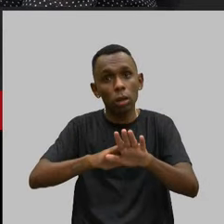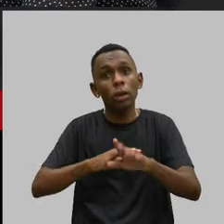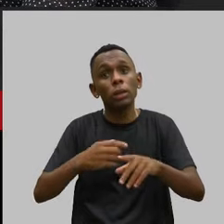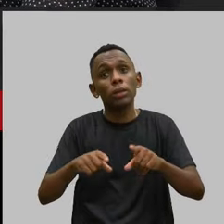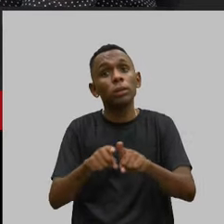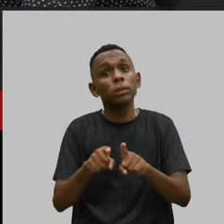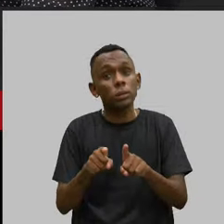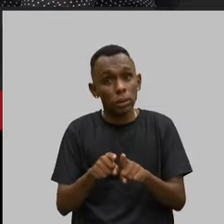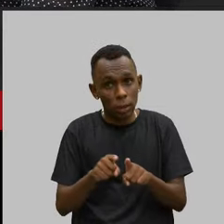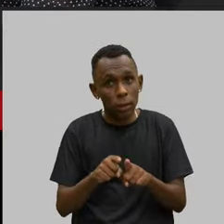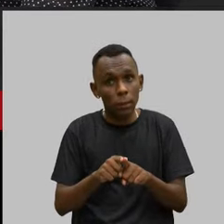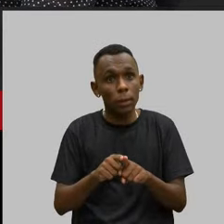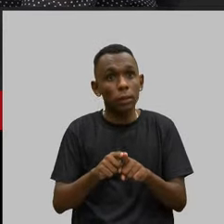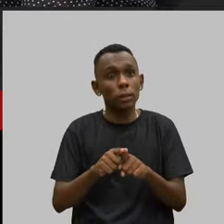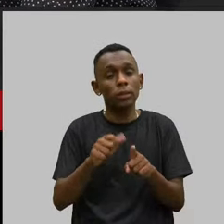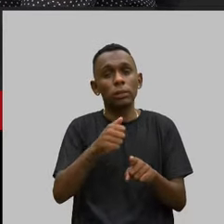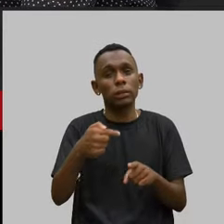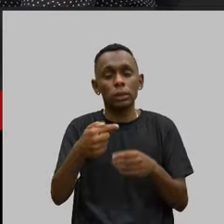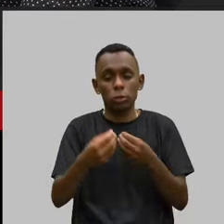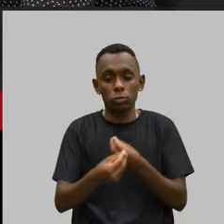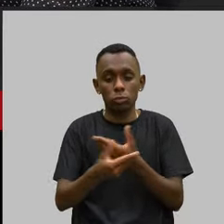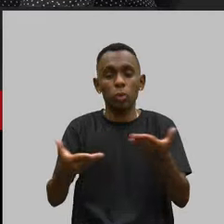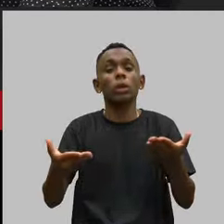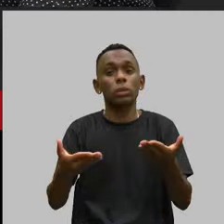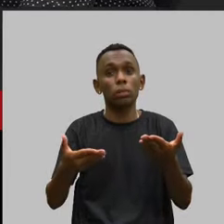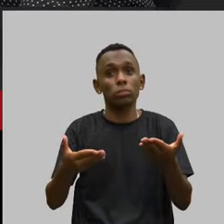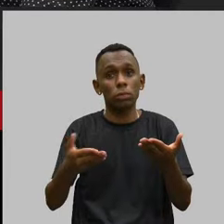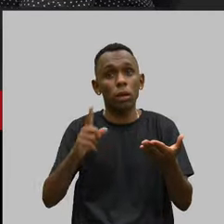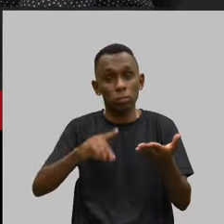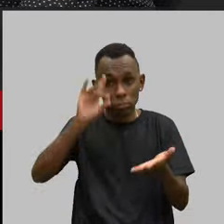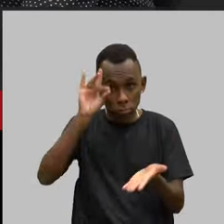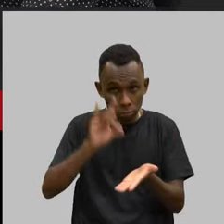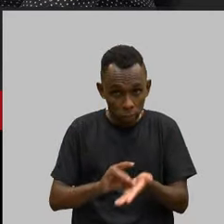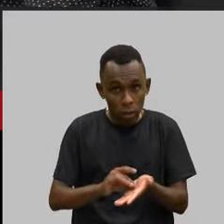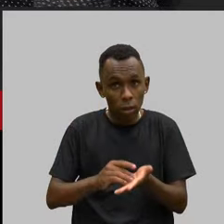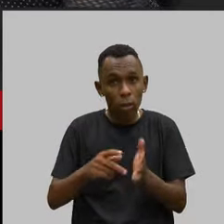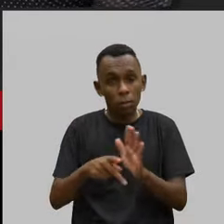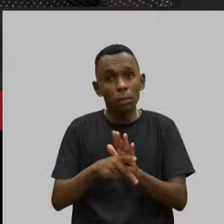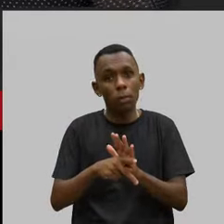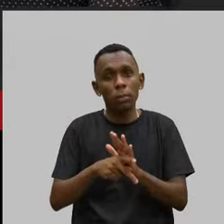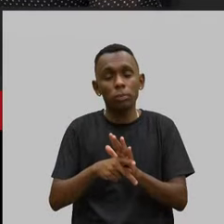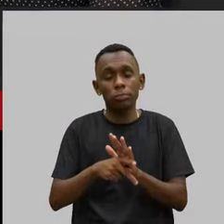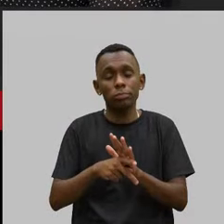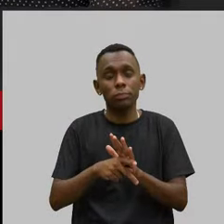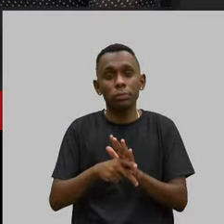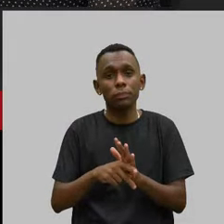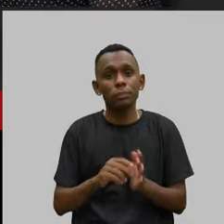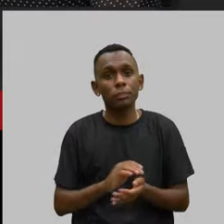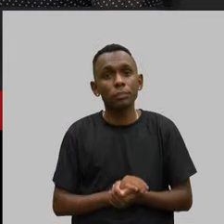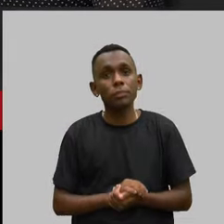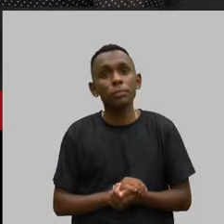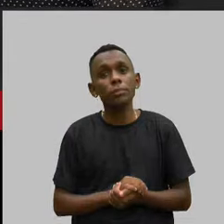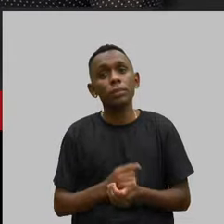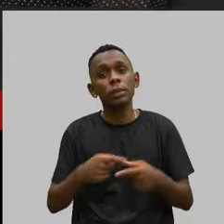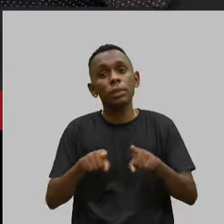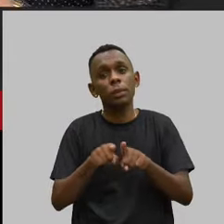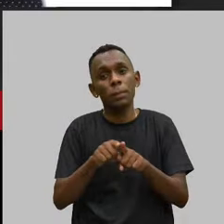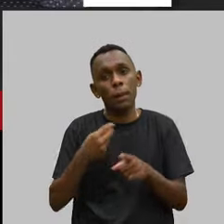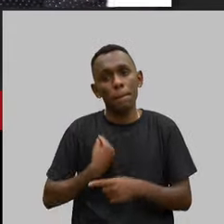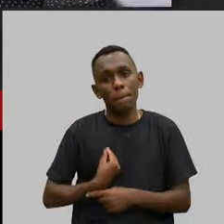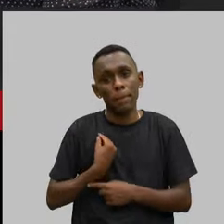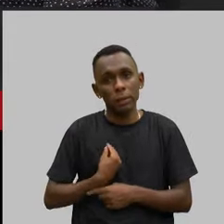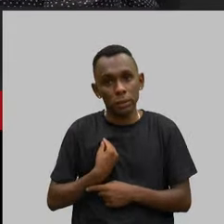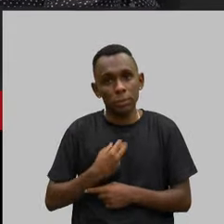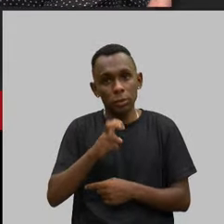realização de 17 doações eh dando efetividade paraa lei das doações de Fato e a gente teve a participação ativa em